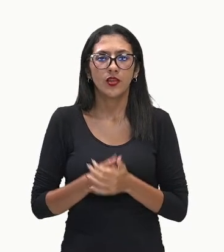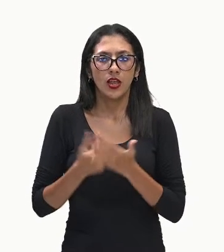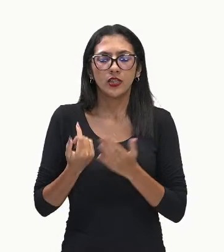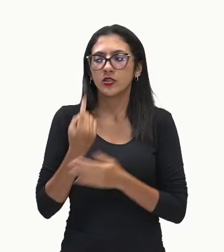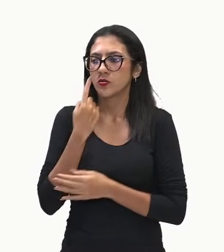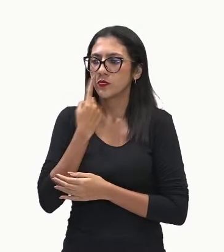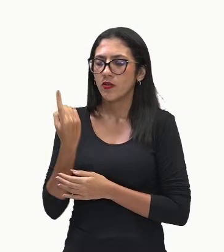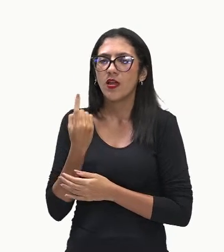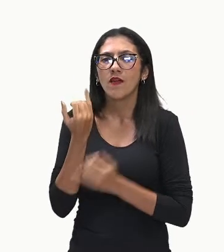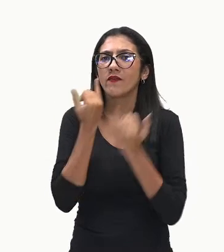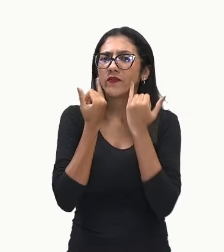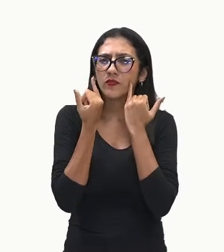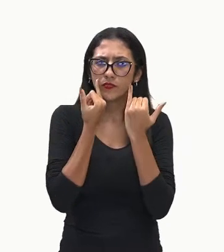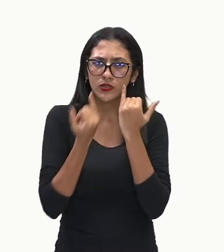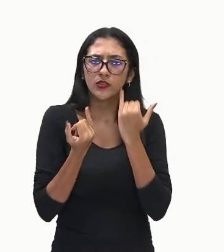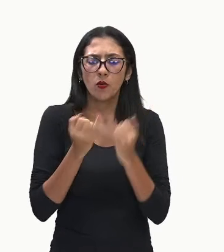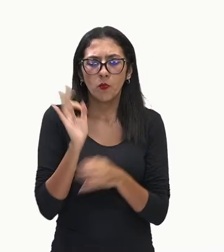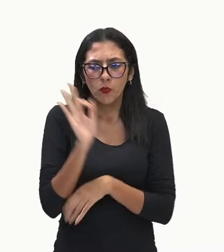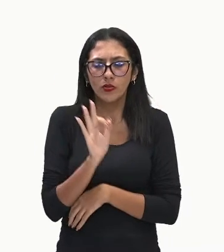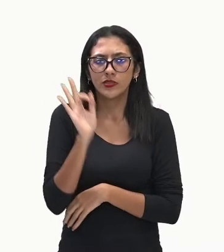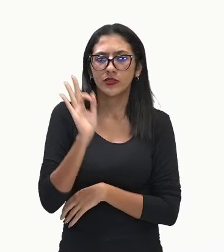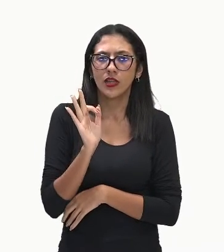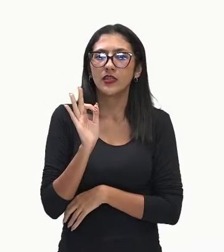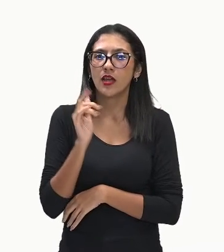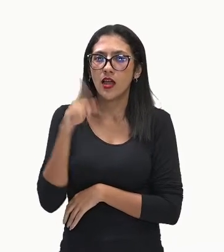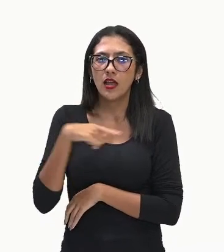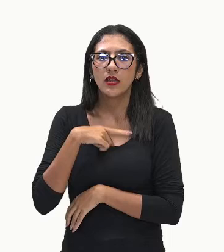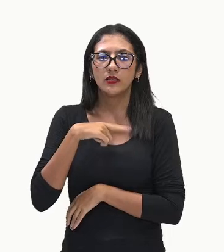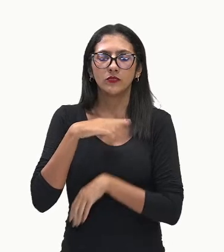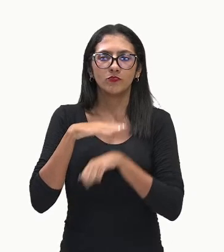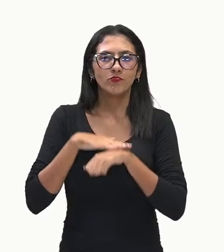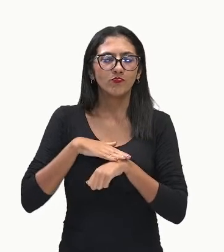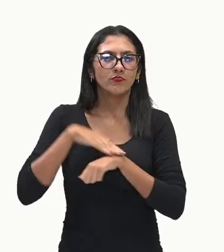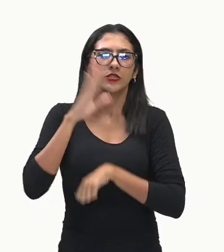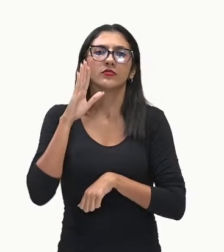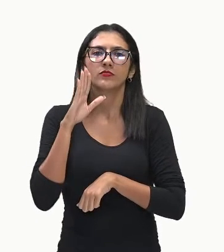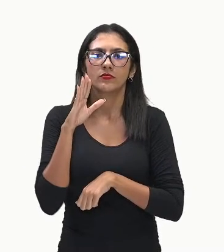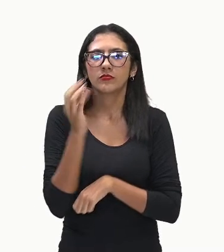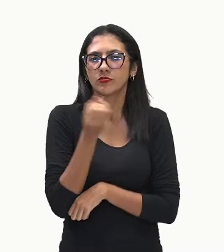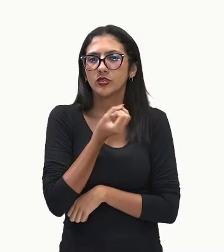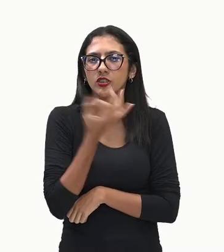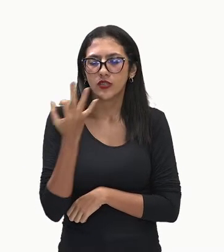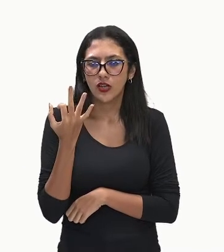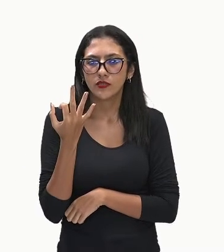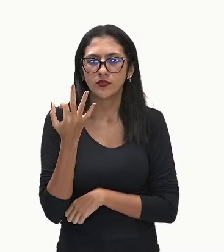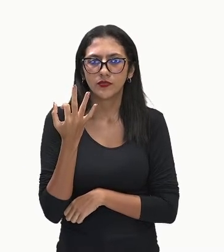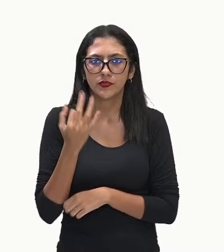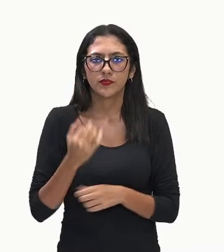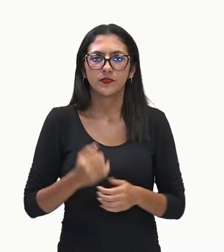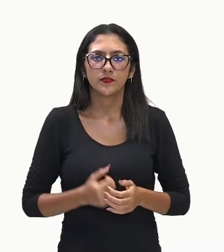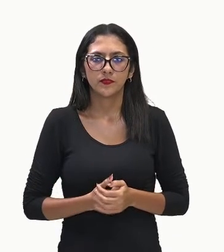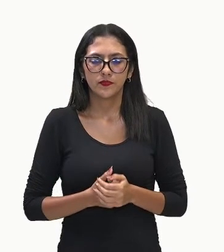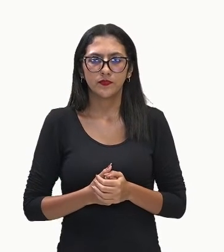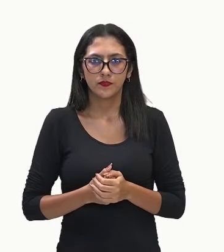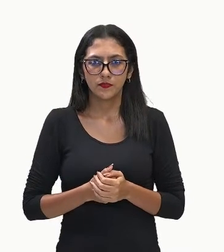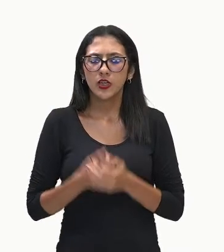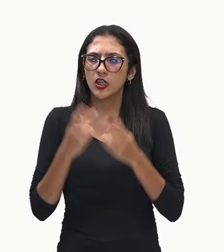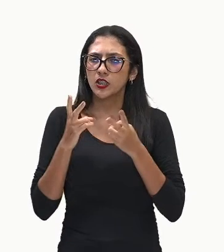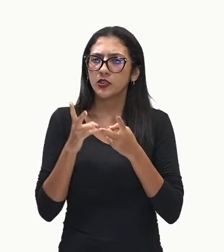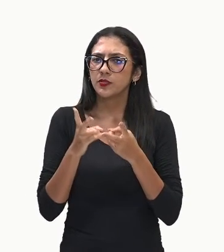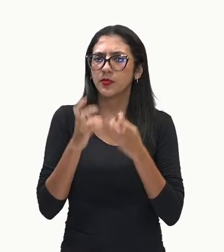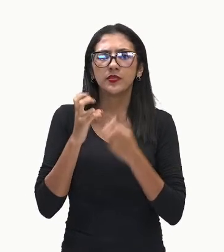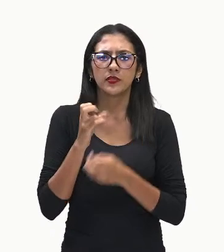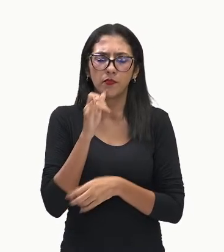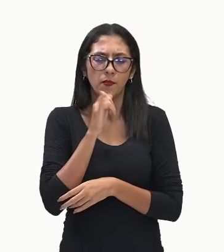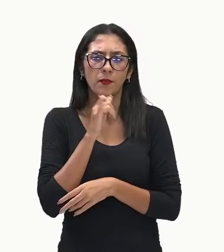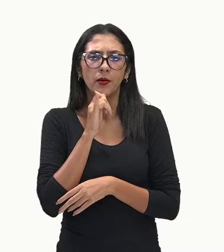percentuais, a maior taxa de desmatamento. Por mais, né, que a diferença, né,